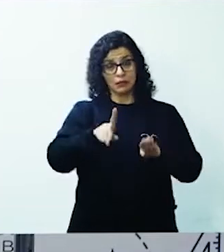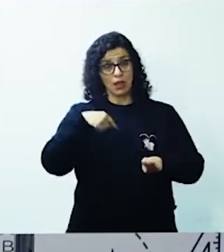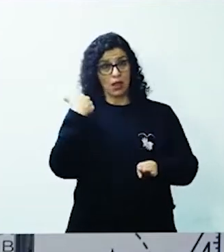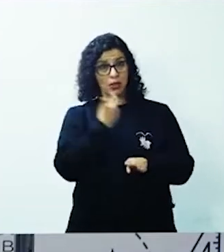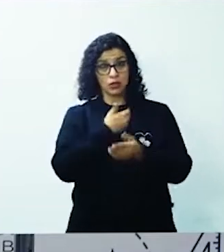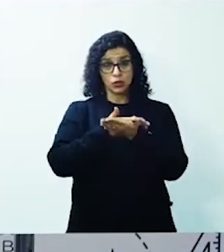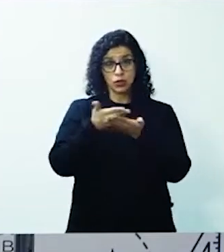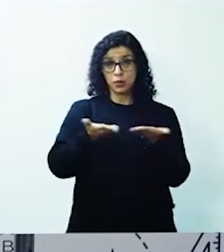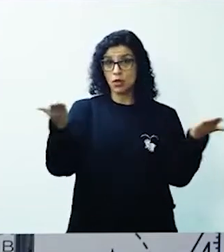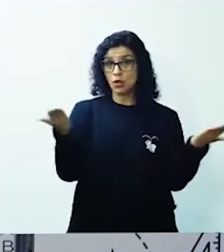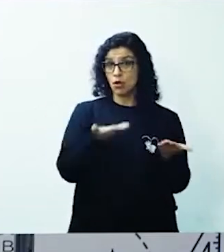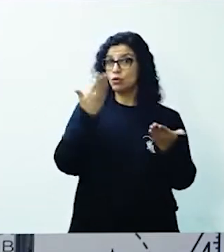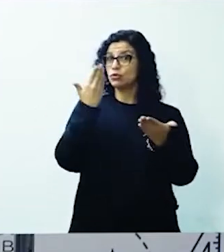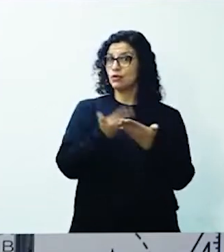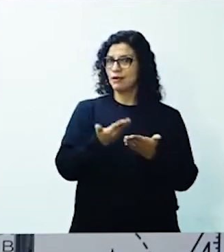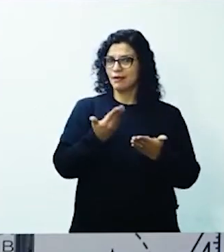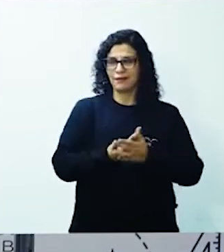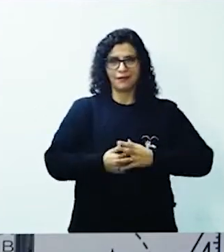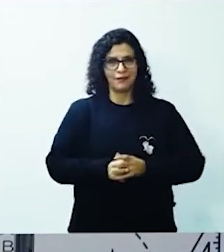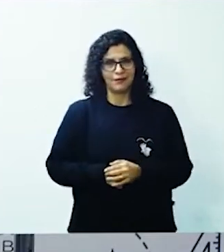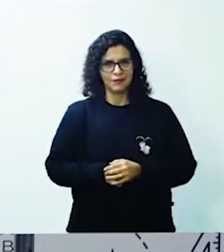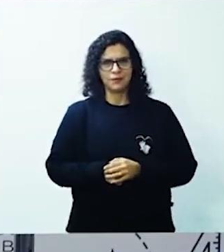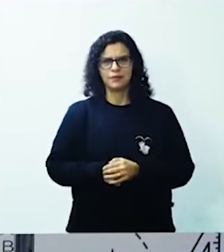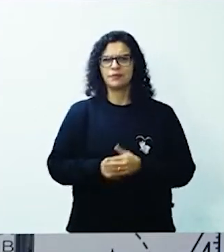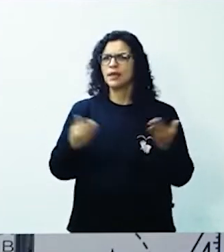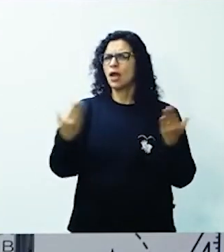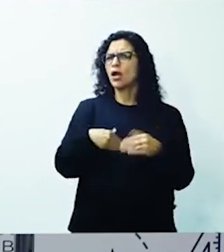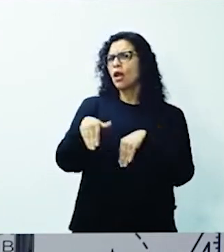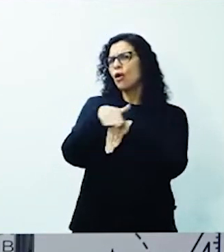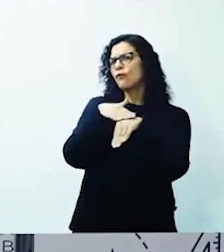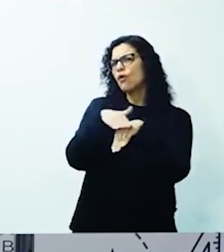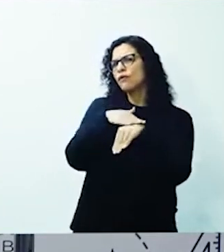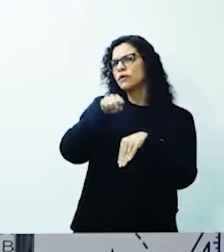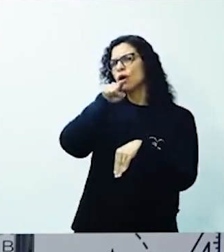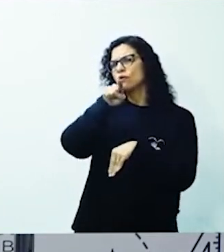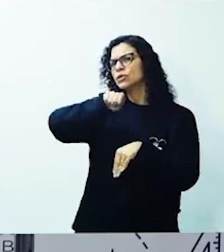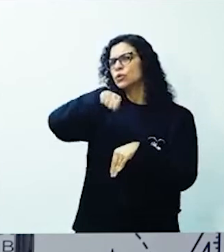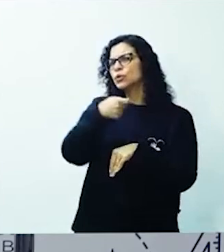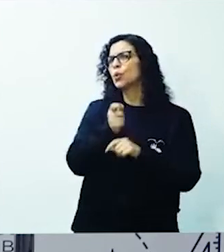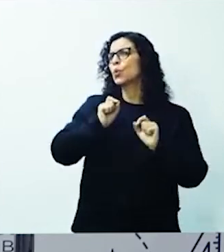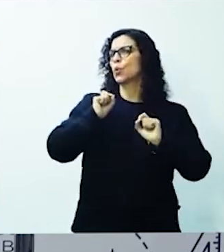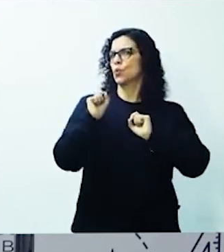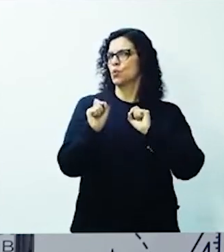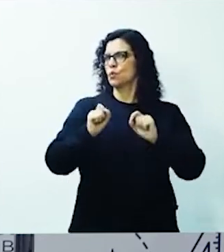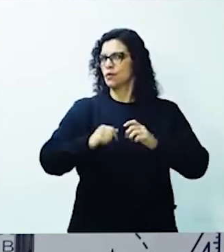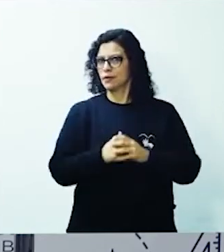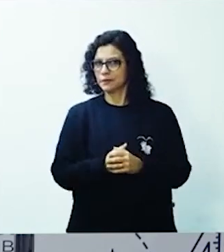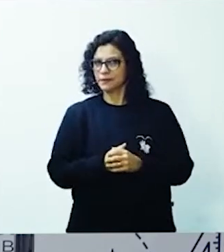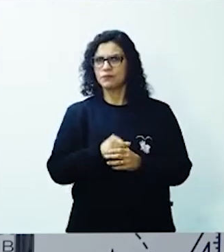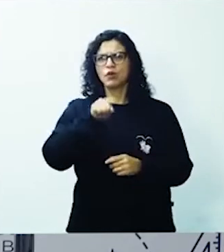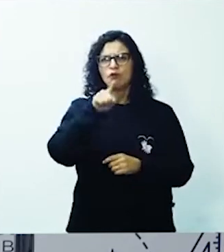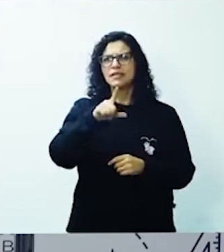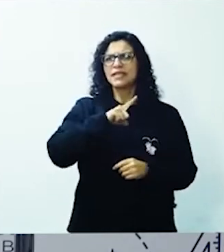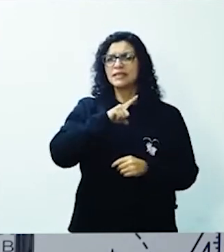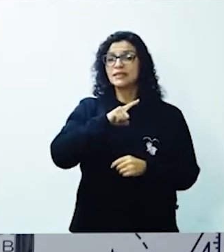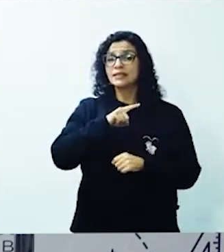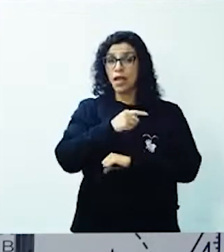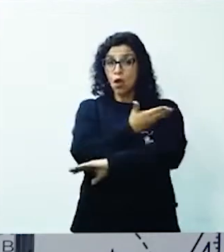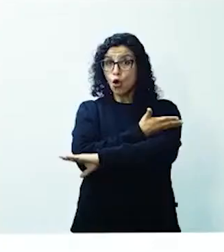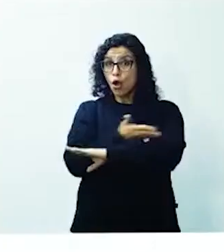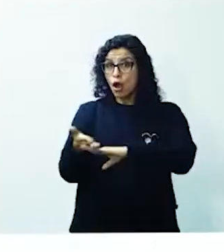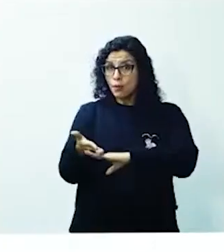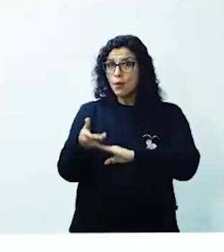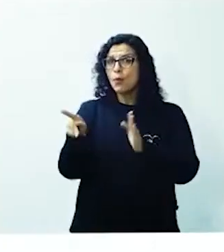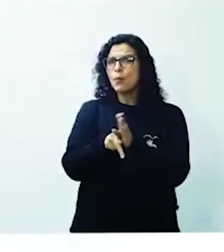gente começar a nossa aula de hoje, eu vou conversar um pouquinho com vocês. Você tem o hábito de